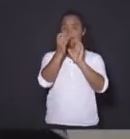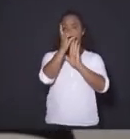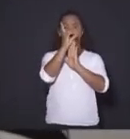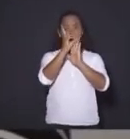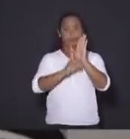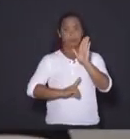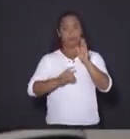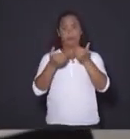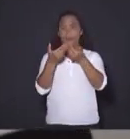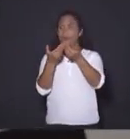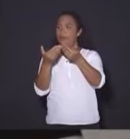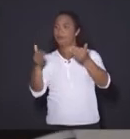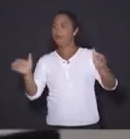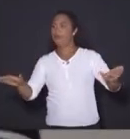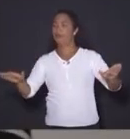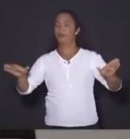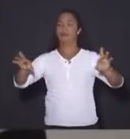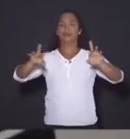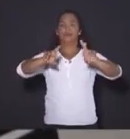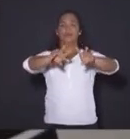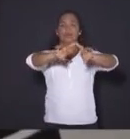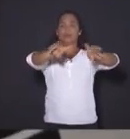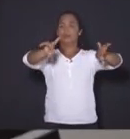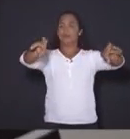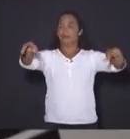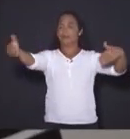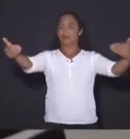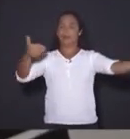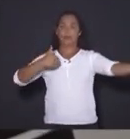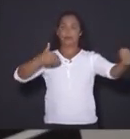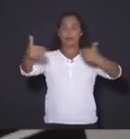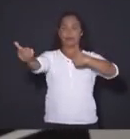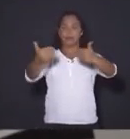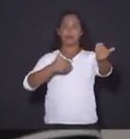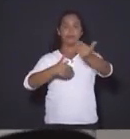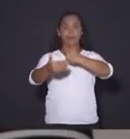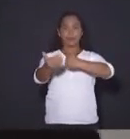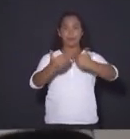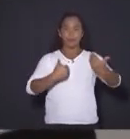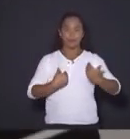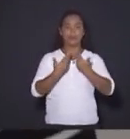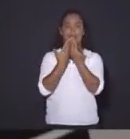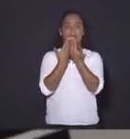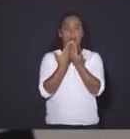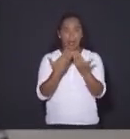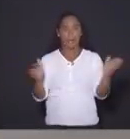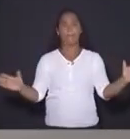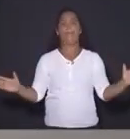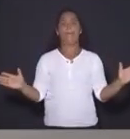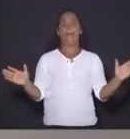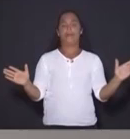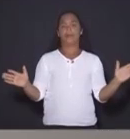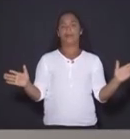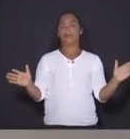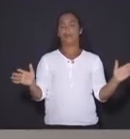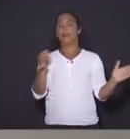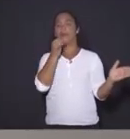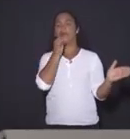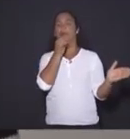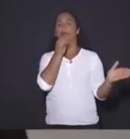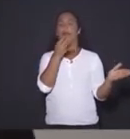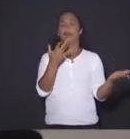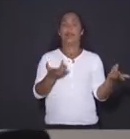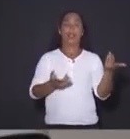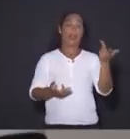de coletivos sociais diversos que foram transformados em desiguais abrimos nossas portas por exemplo para as pessoas